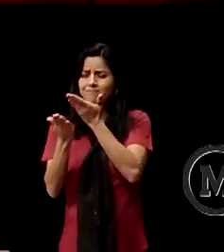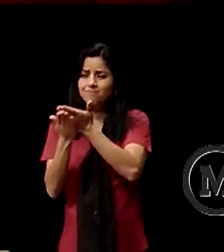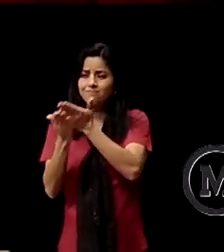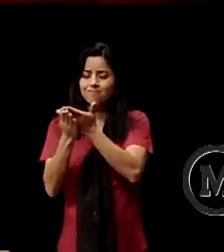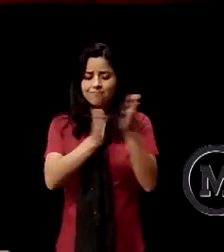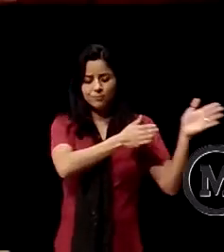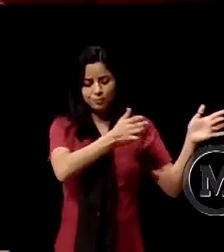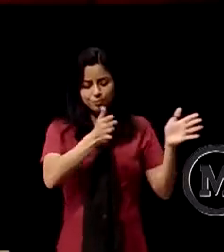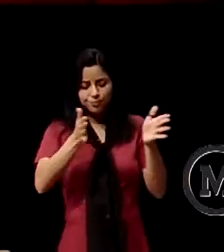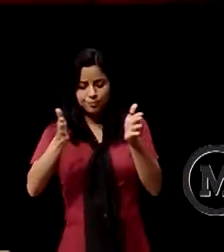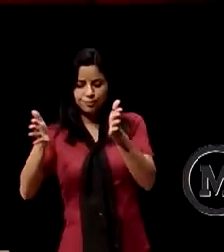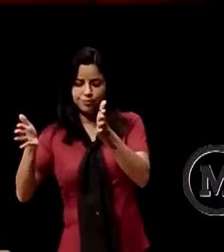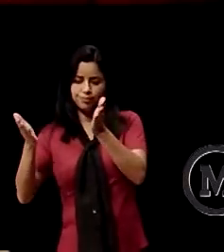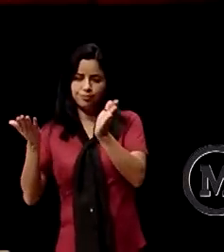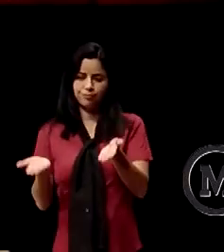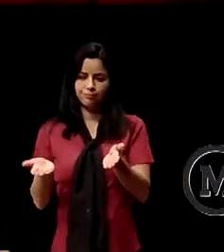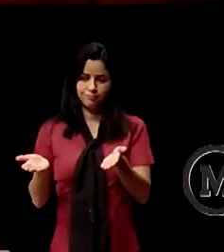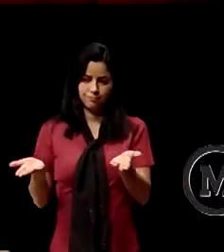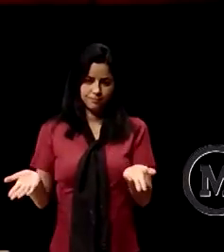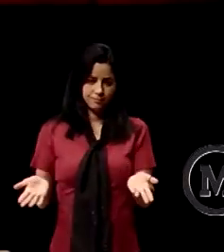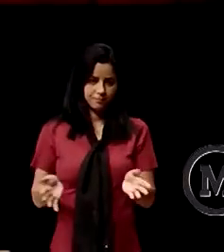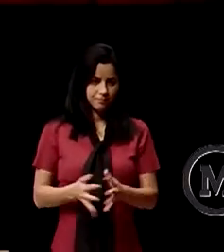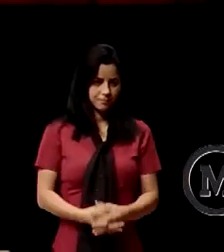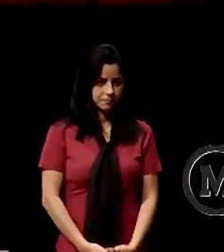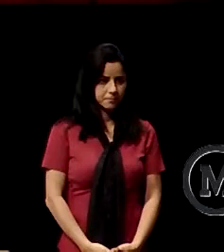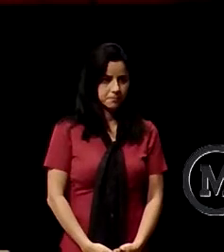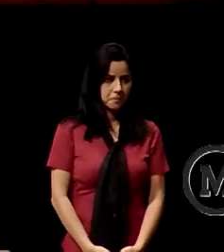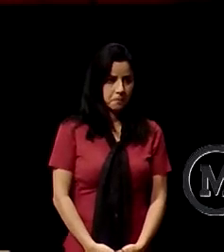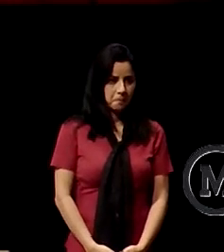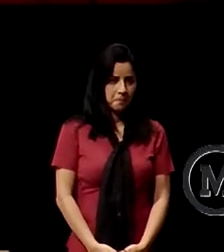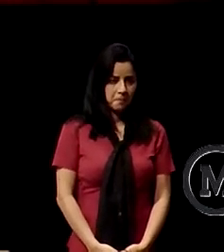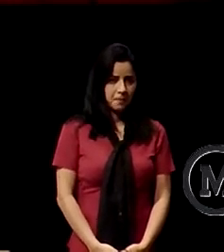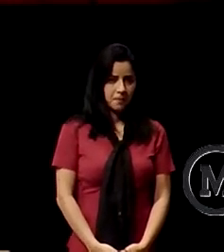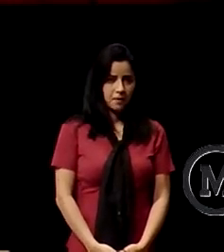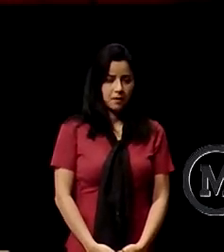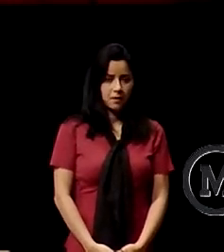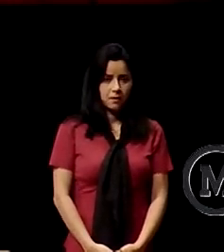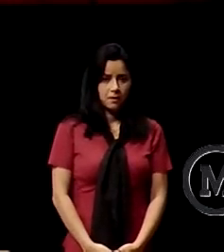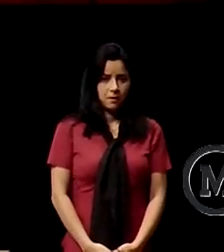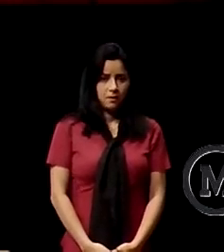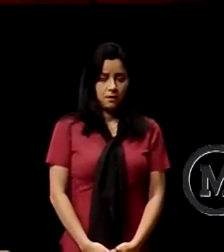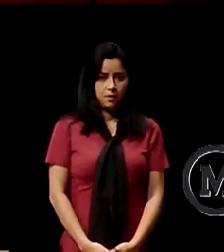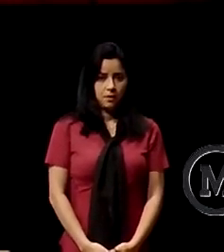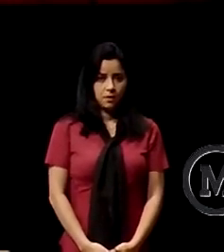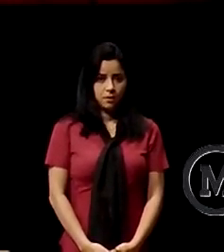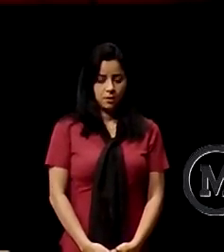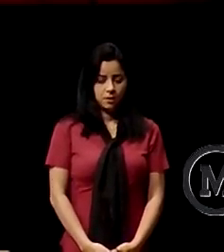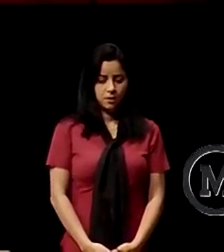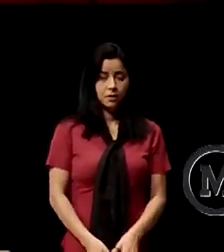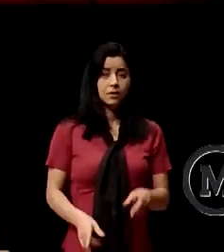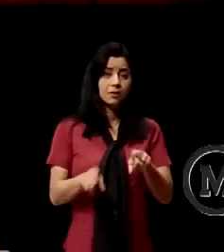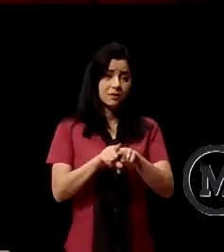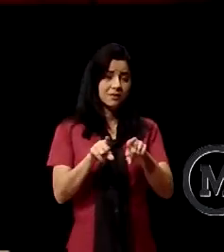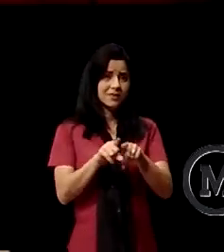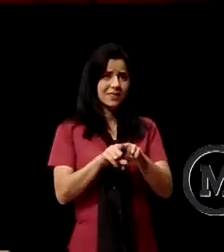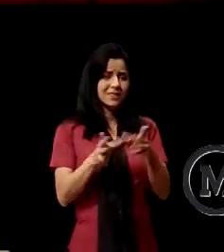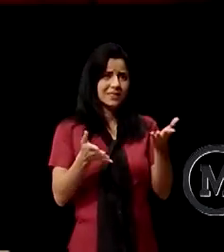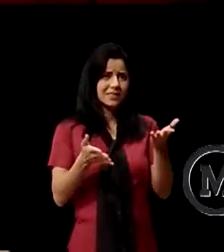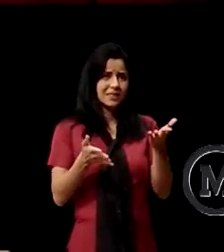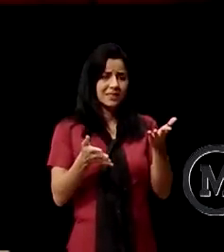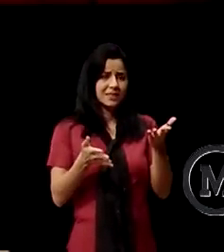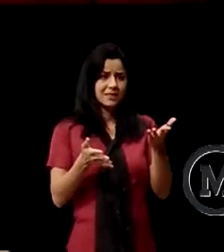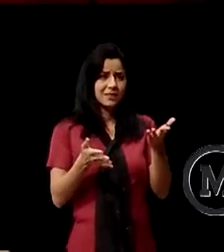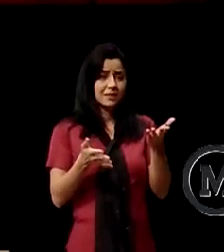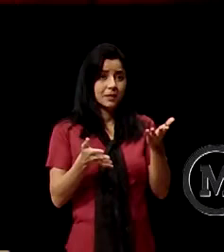agora. And a possible expertise relevant to professional practice. E também uma